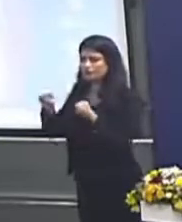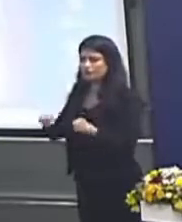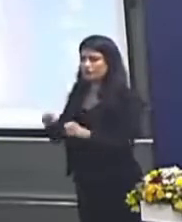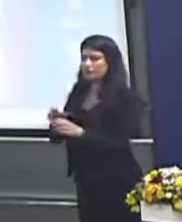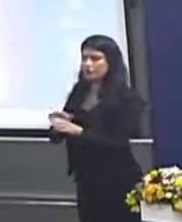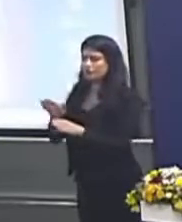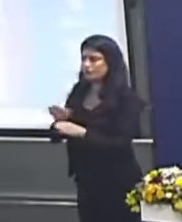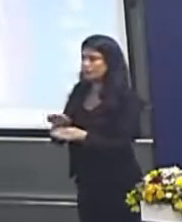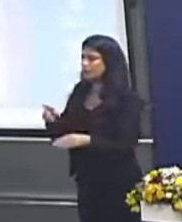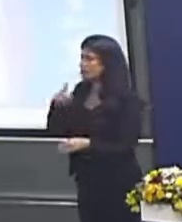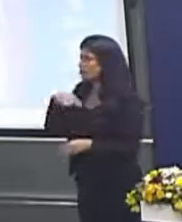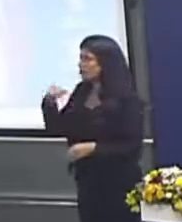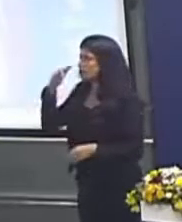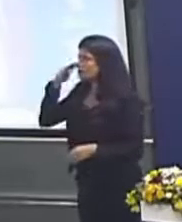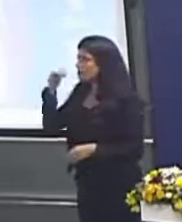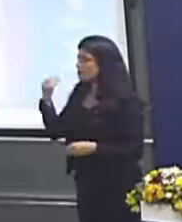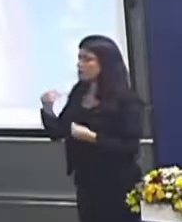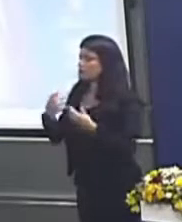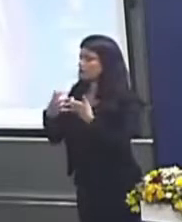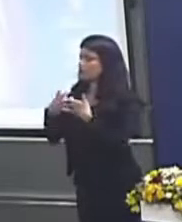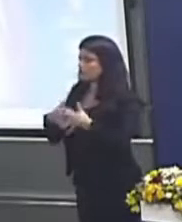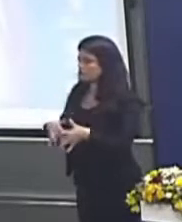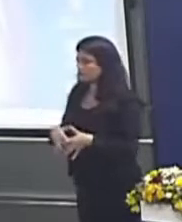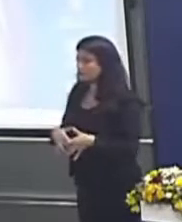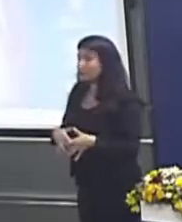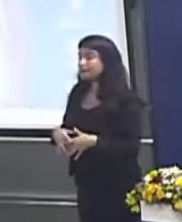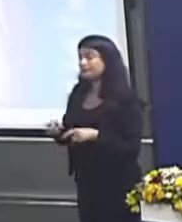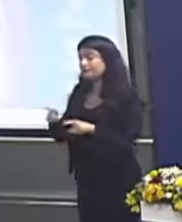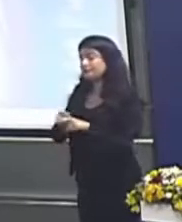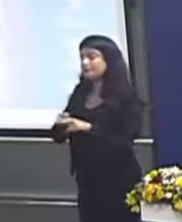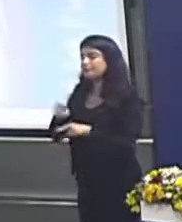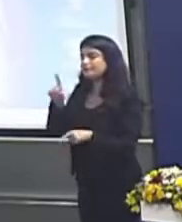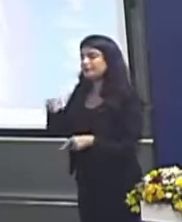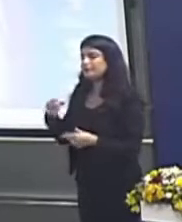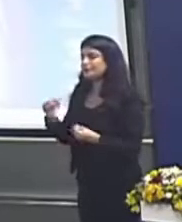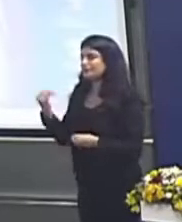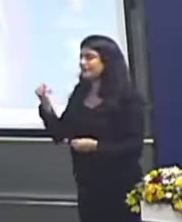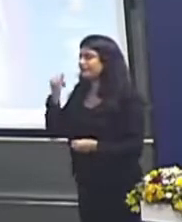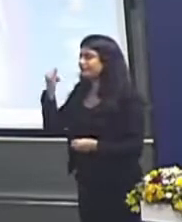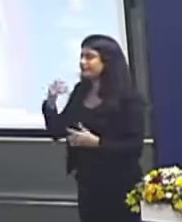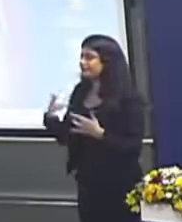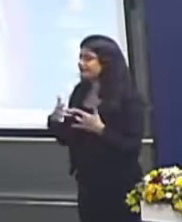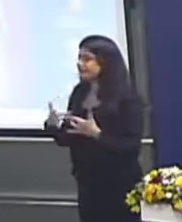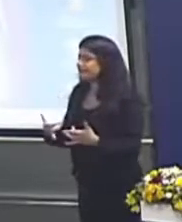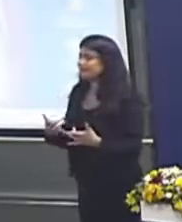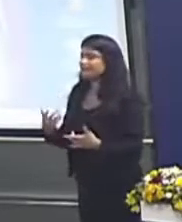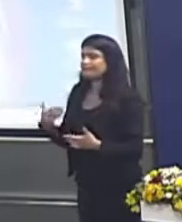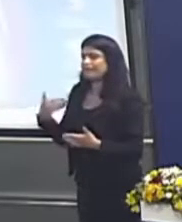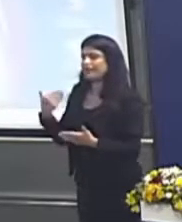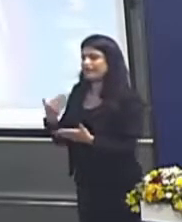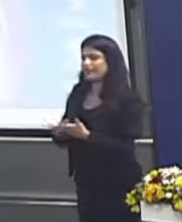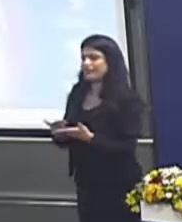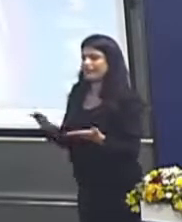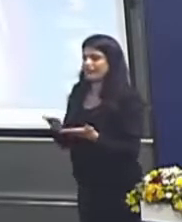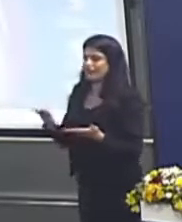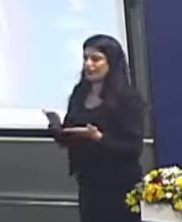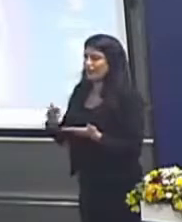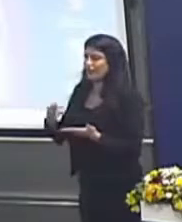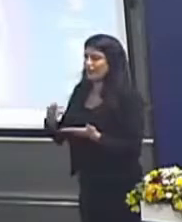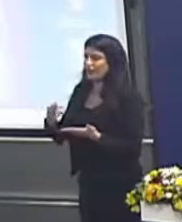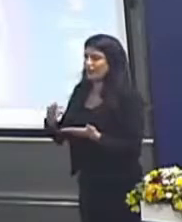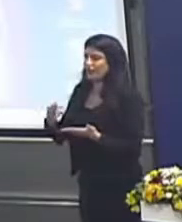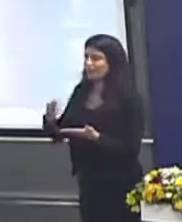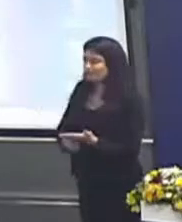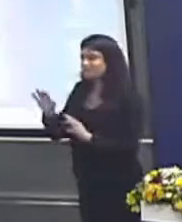Conselhos, sabemos como que isso funciona. E é muito nobre a dedicação de estar até agora cumprindo lá